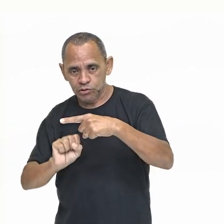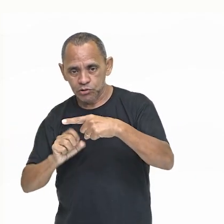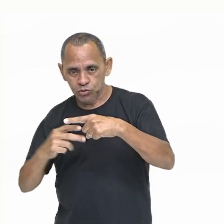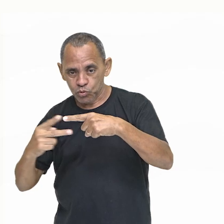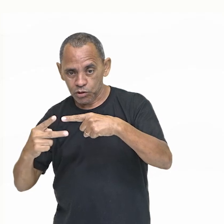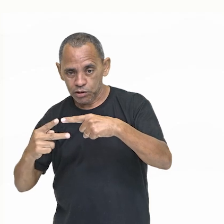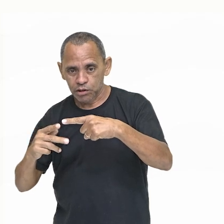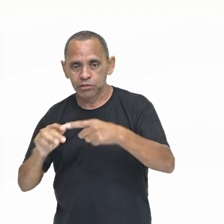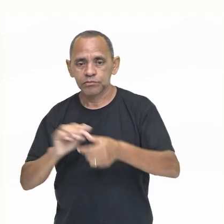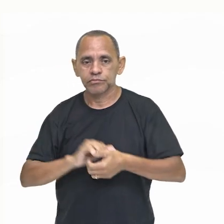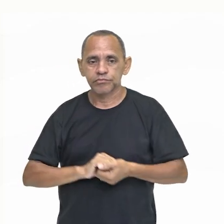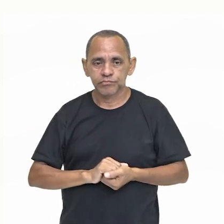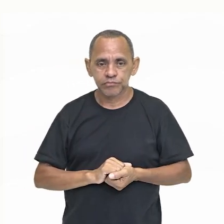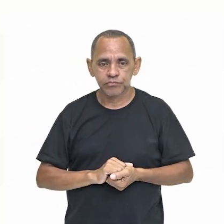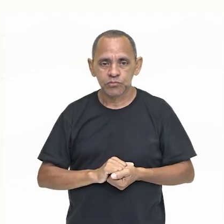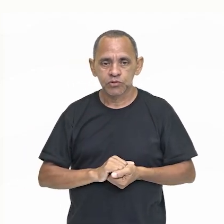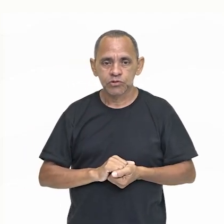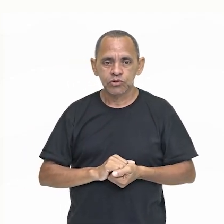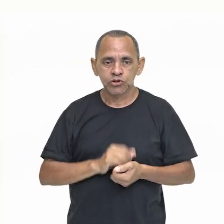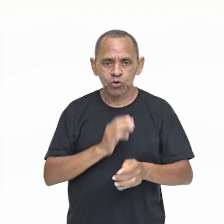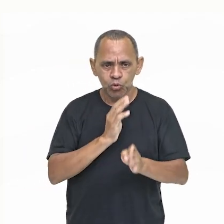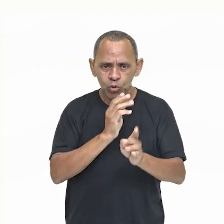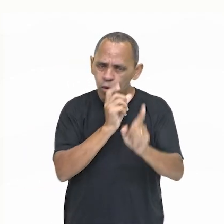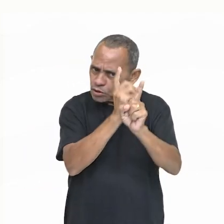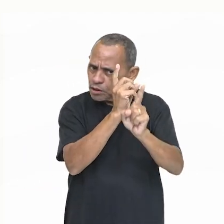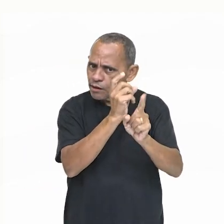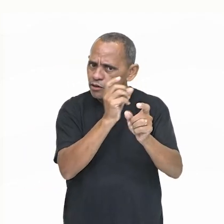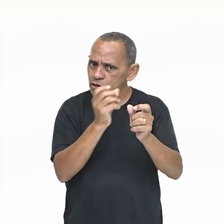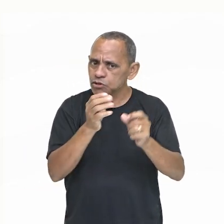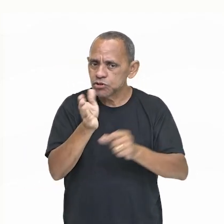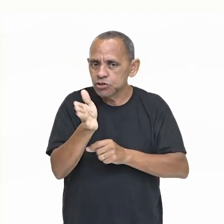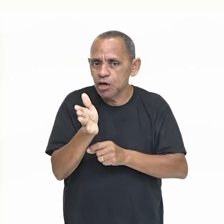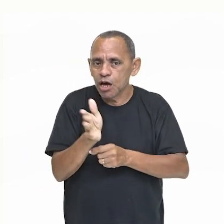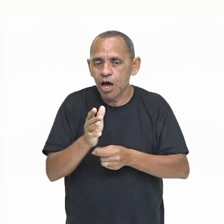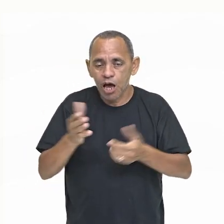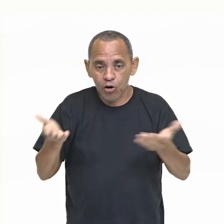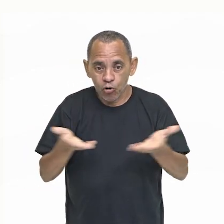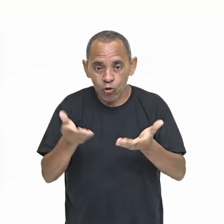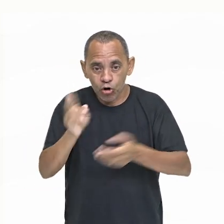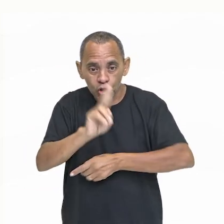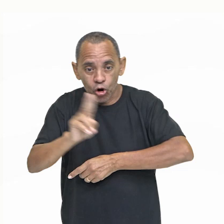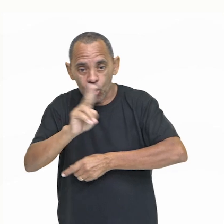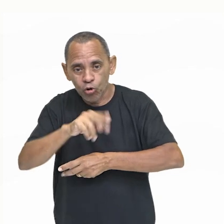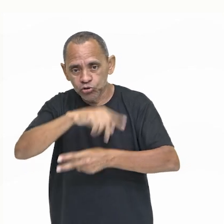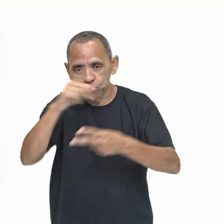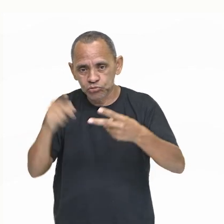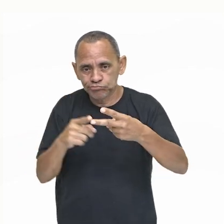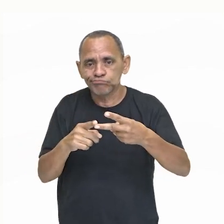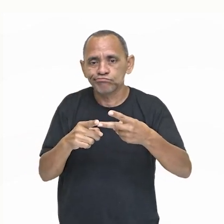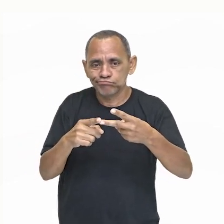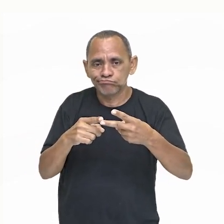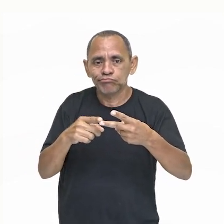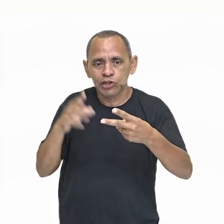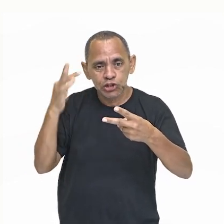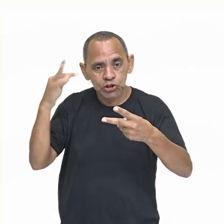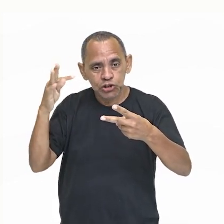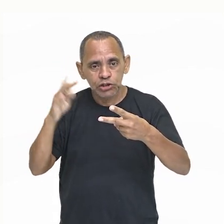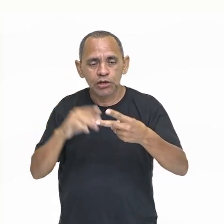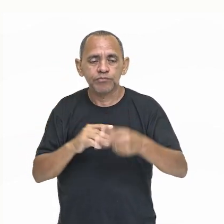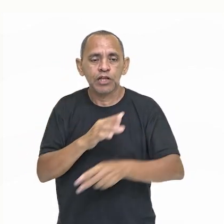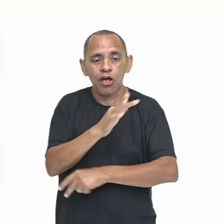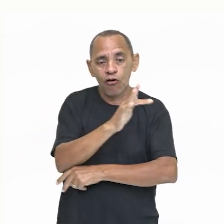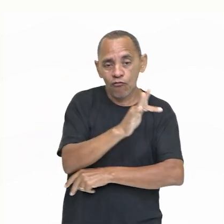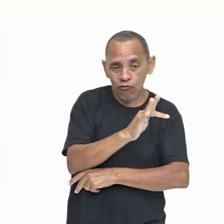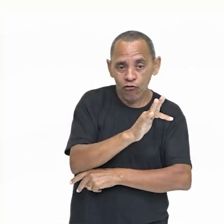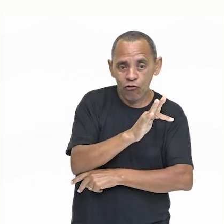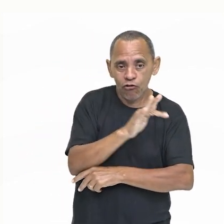a aceleração, vejam aí, aplico a segunda lei. Força vai ser igual